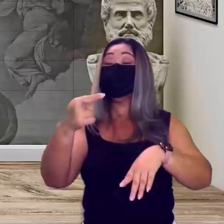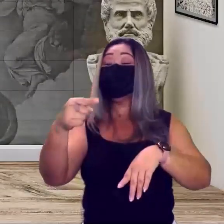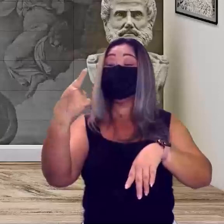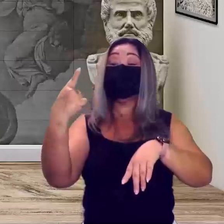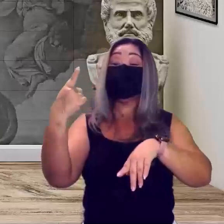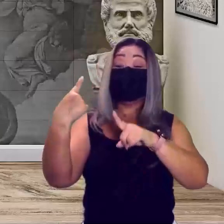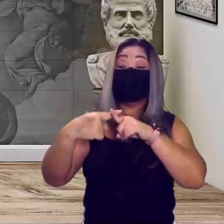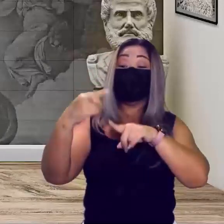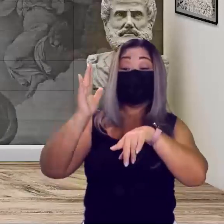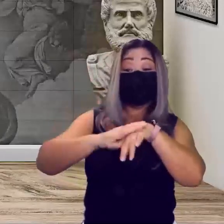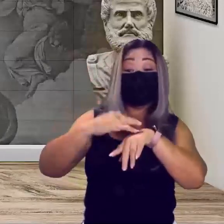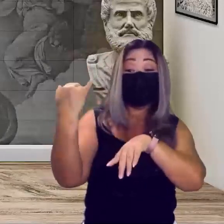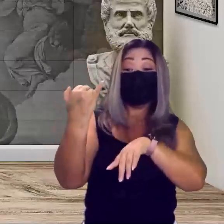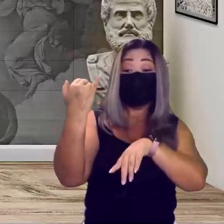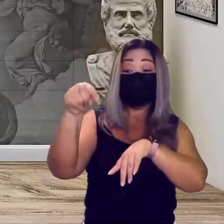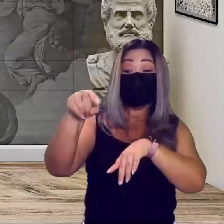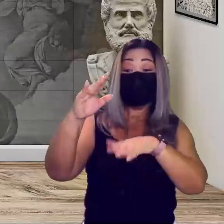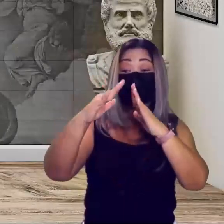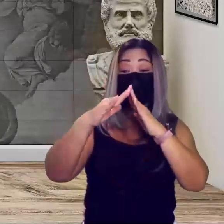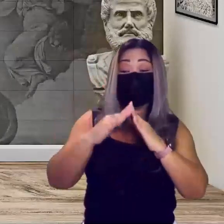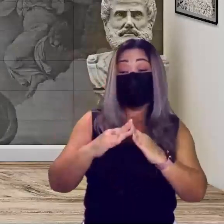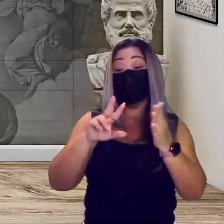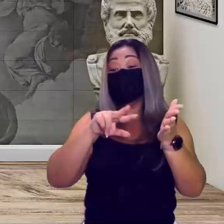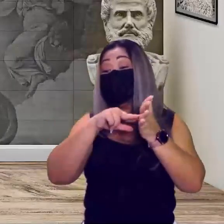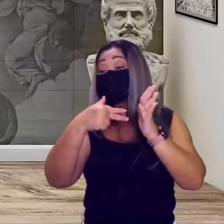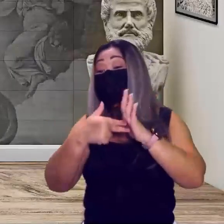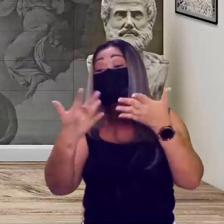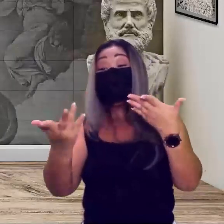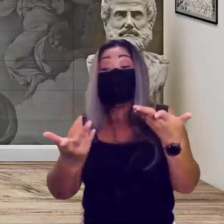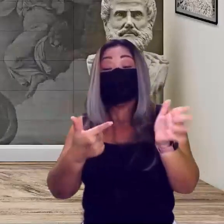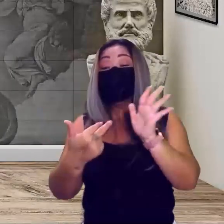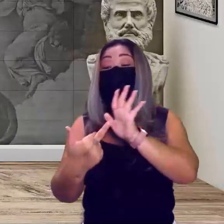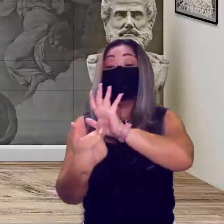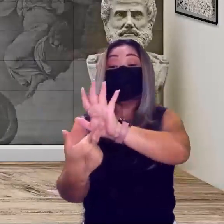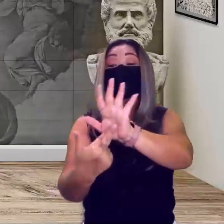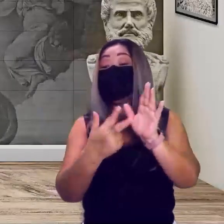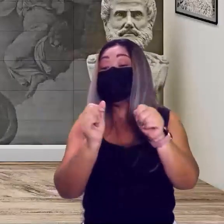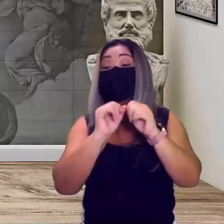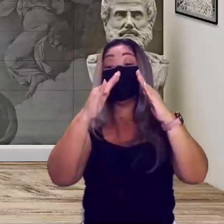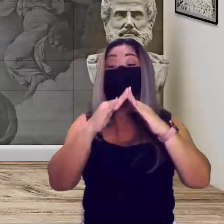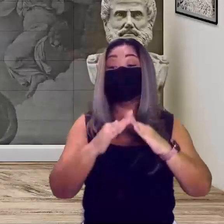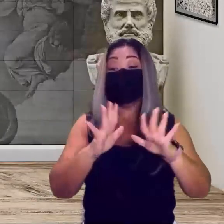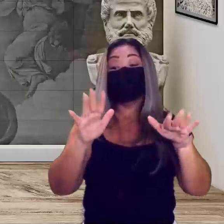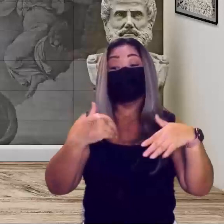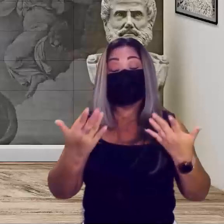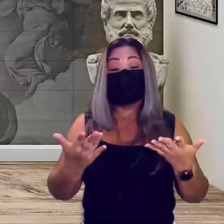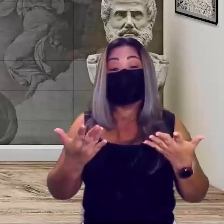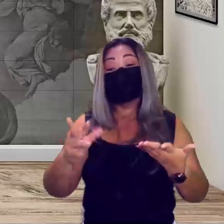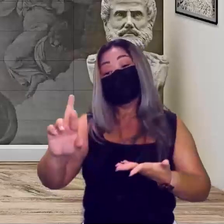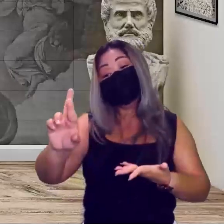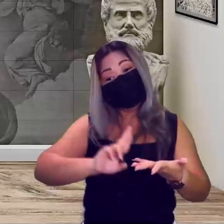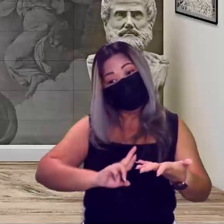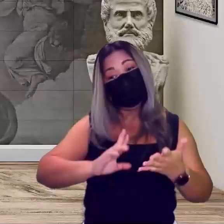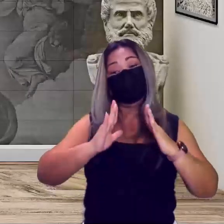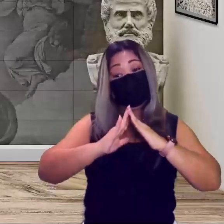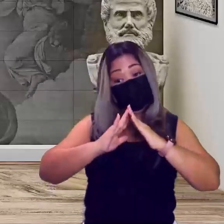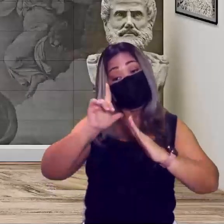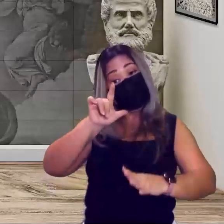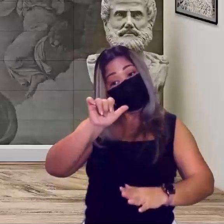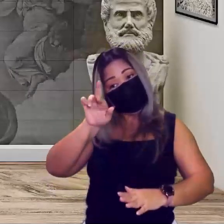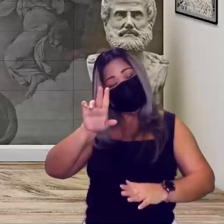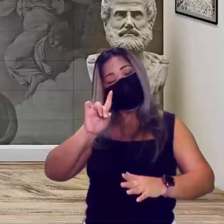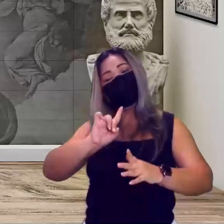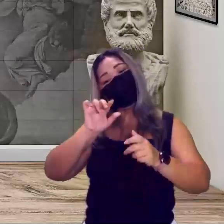a sua casa, né? Que sentido tem a sua casa? O que ela representa para você? Então, na minha resposta, a minha casa é meu lar,